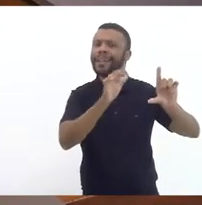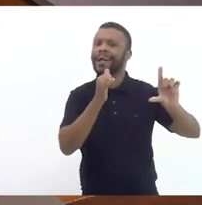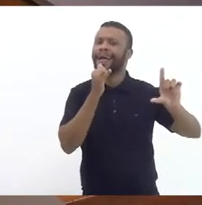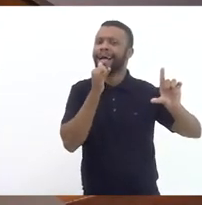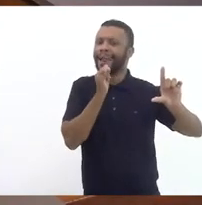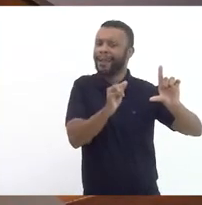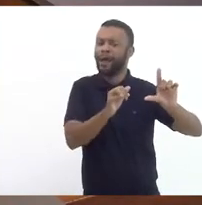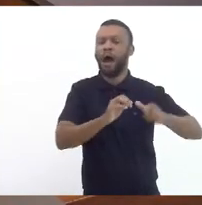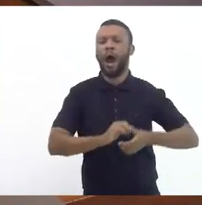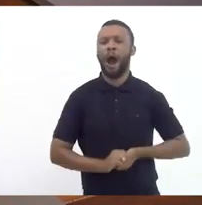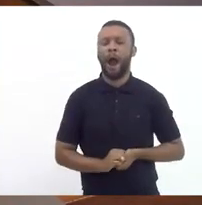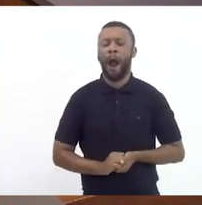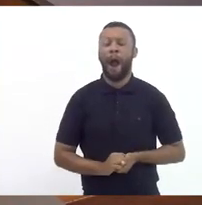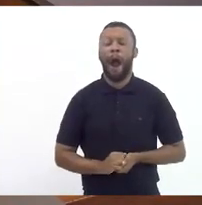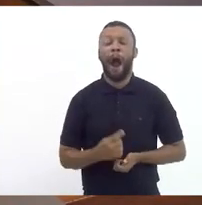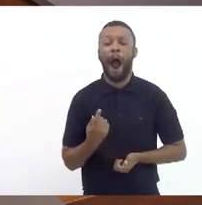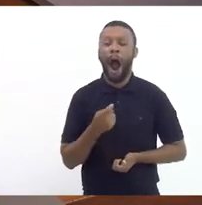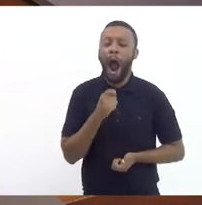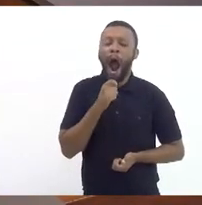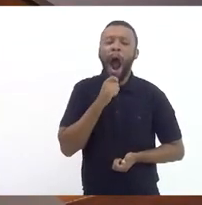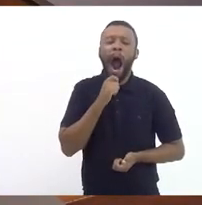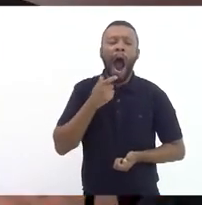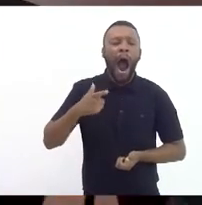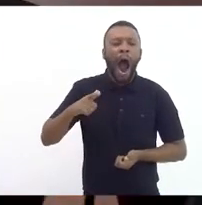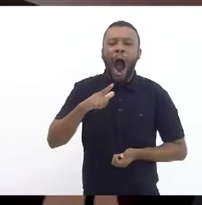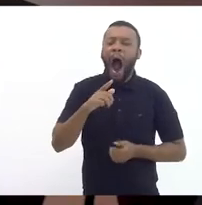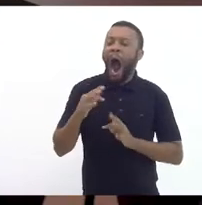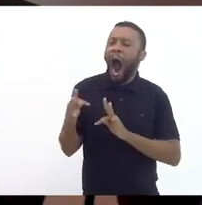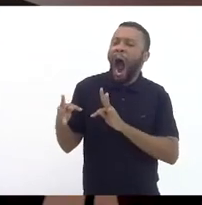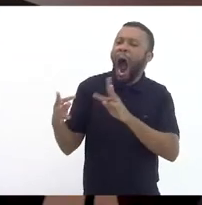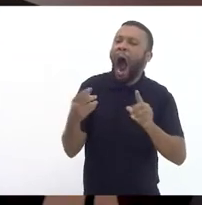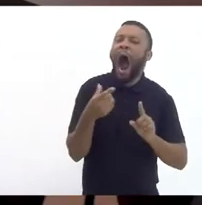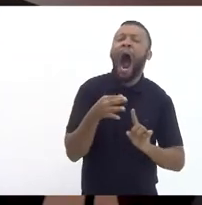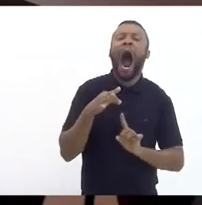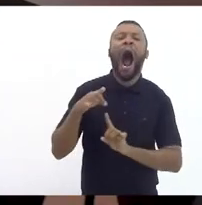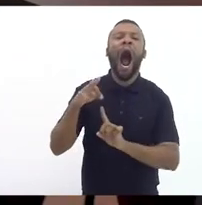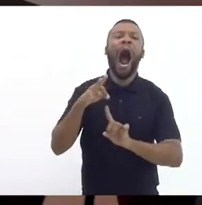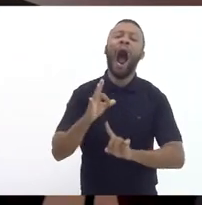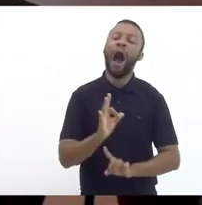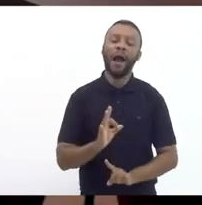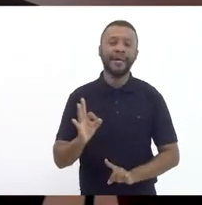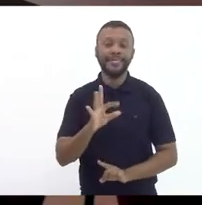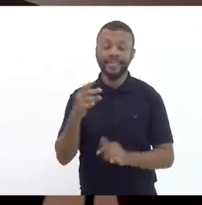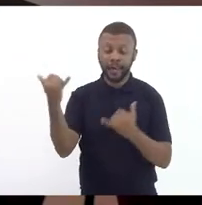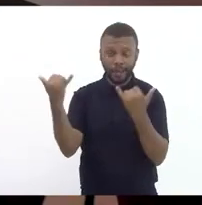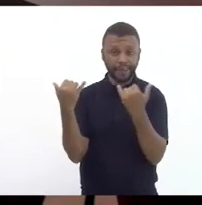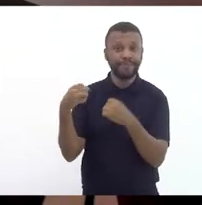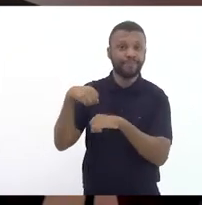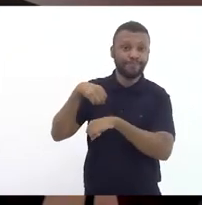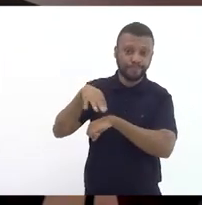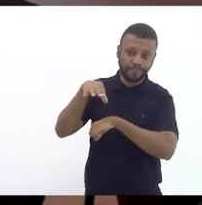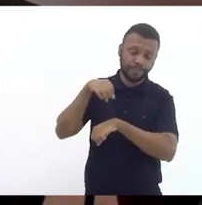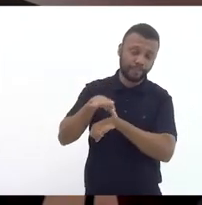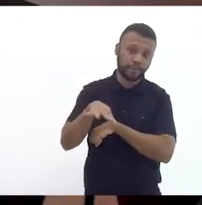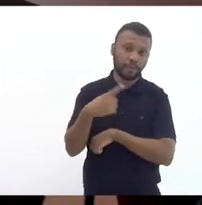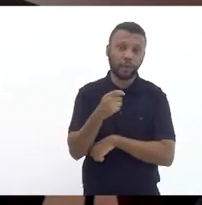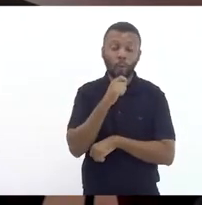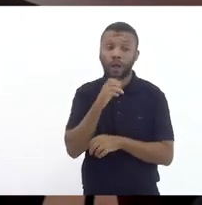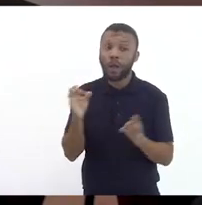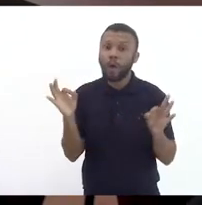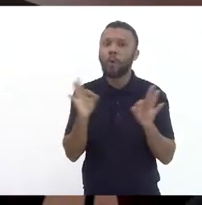painéis nós não temos instalados nas estações todas, então essa informação eu posso dizer que a gente não tem